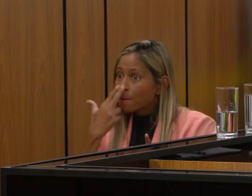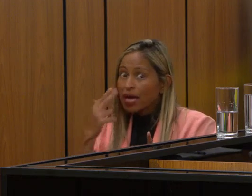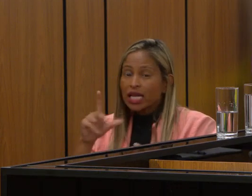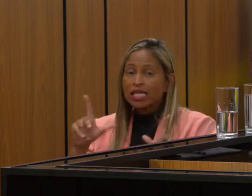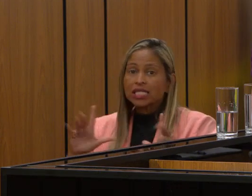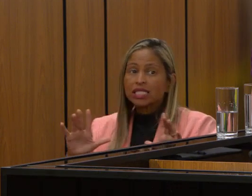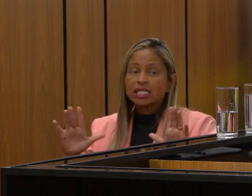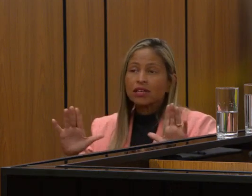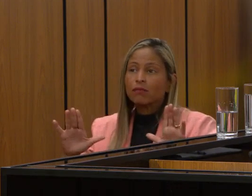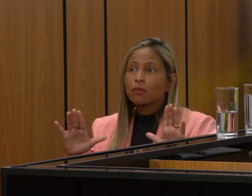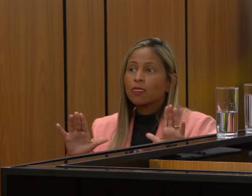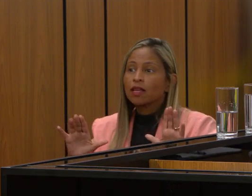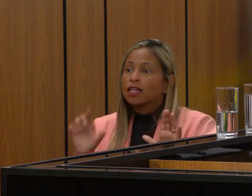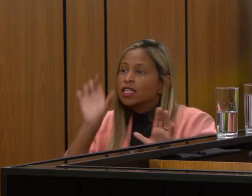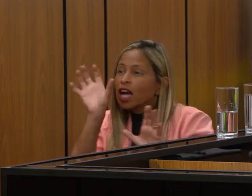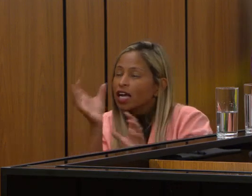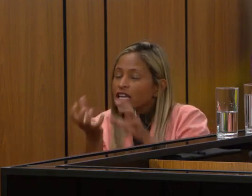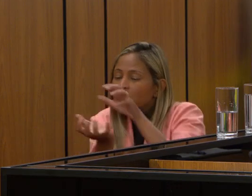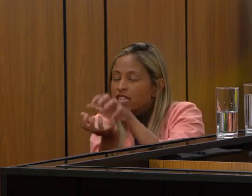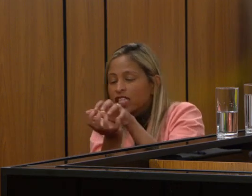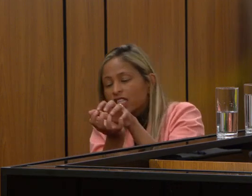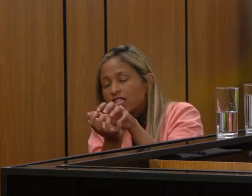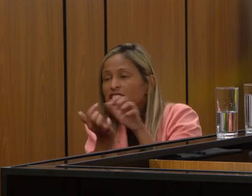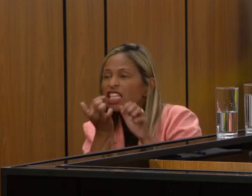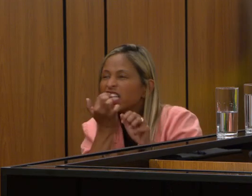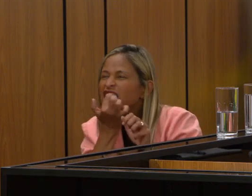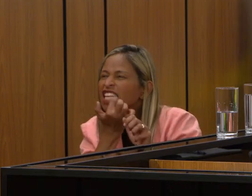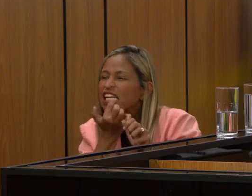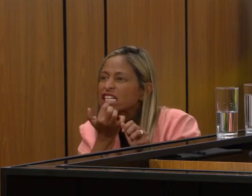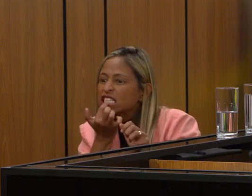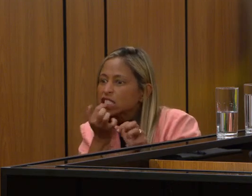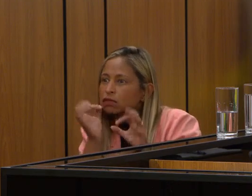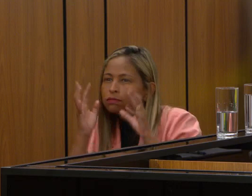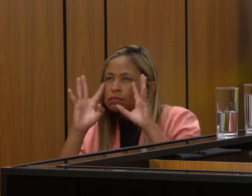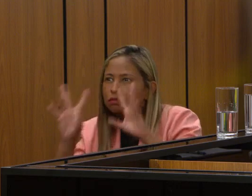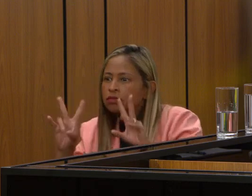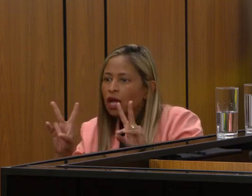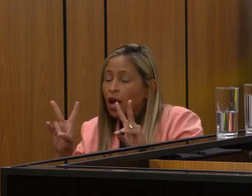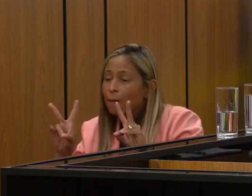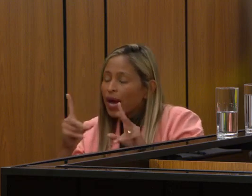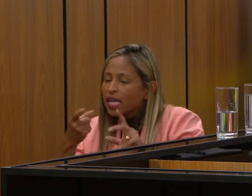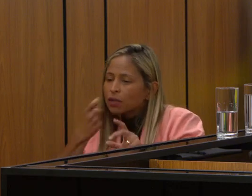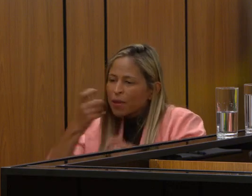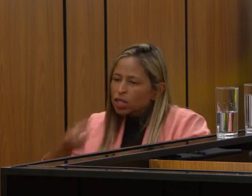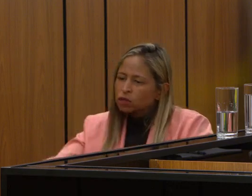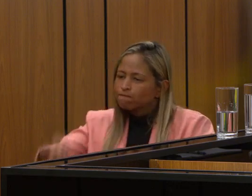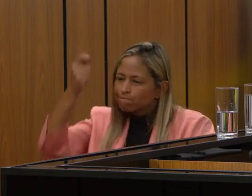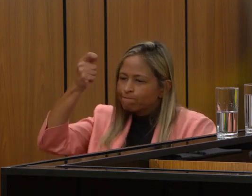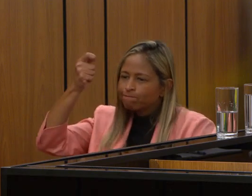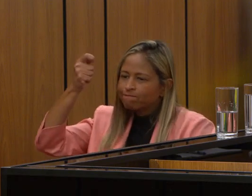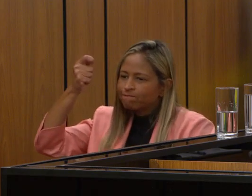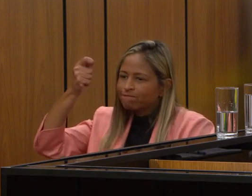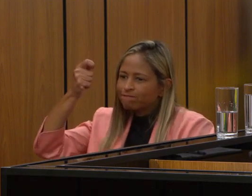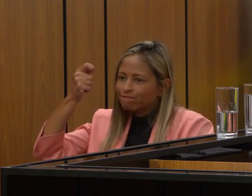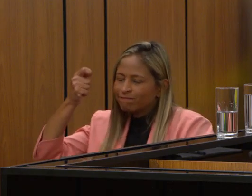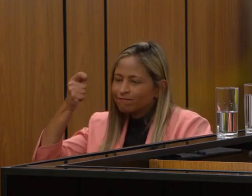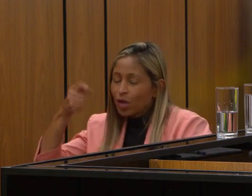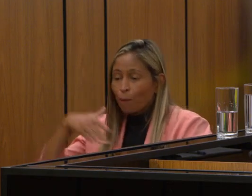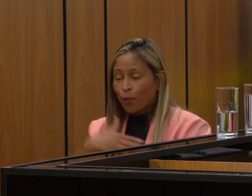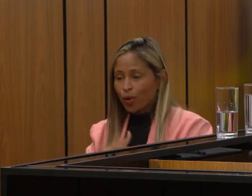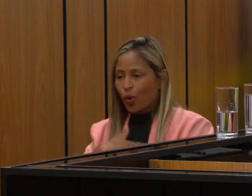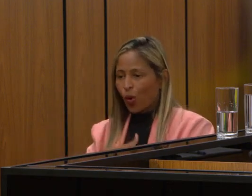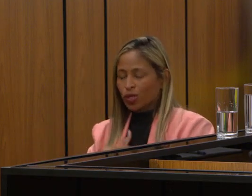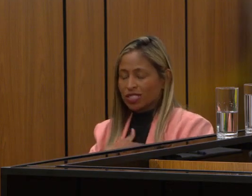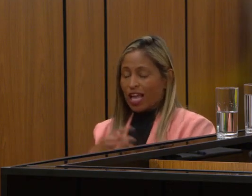você vê cada detalhe bem nítido então eles me fizeram por aí pela que eu gostei